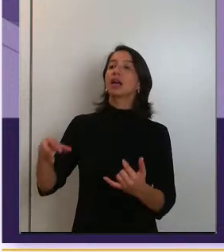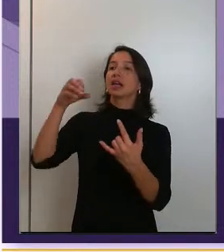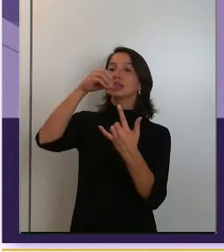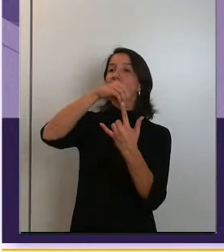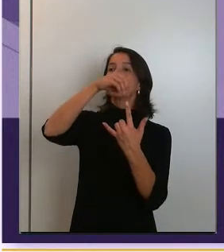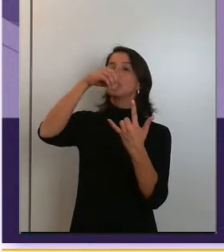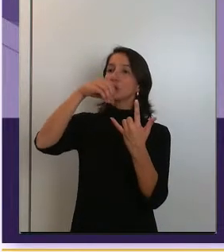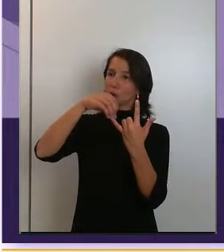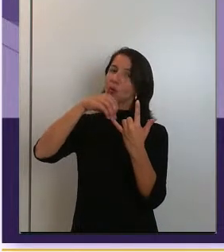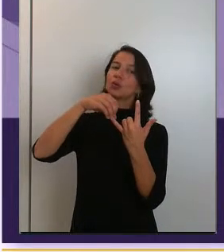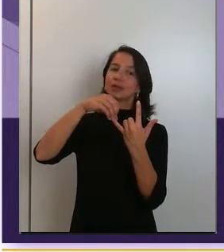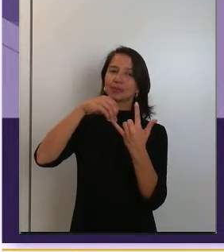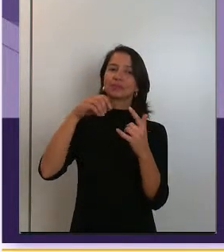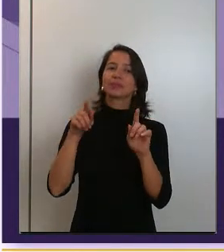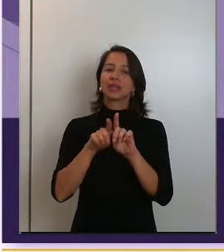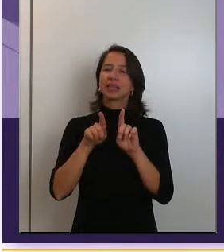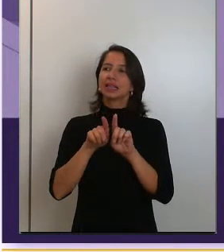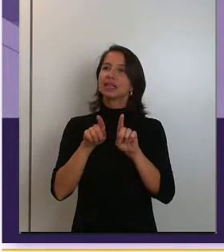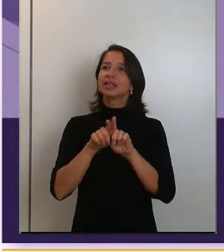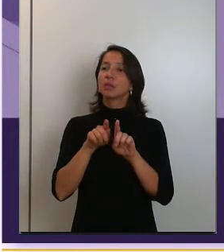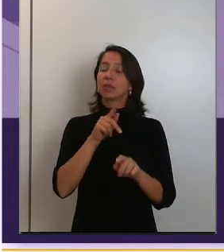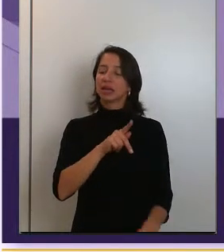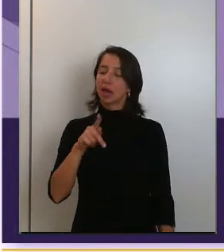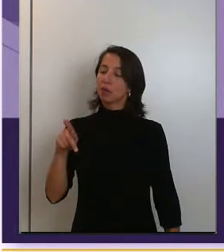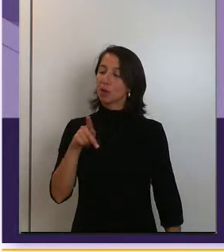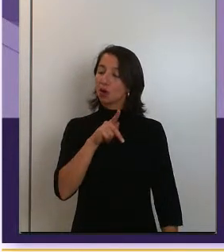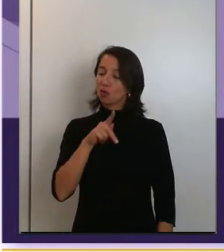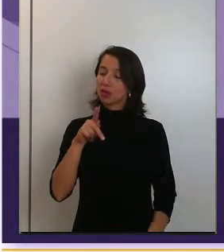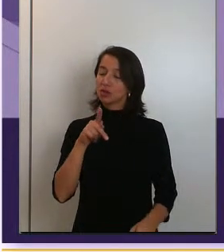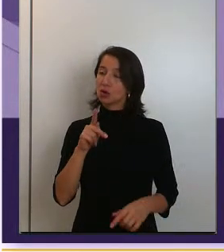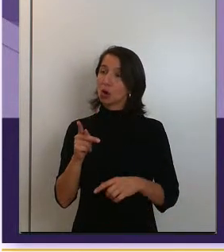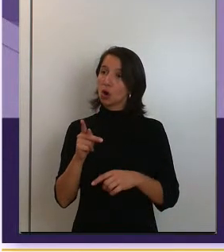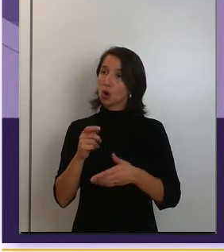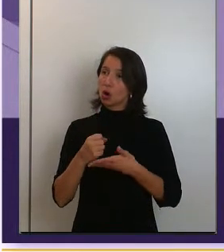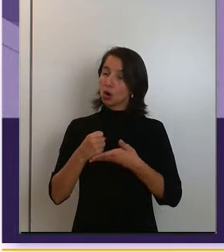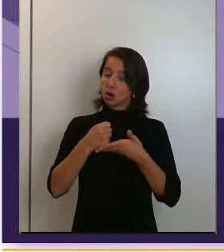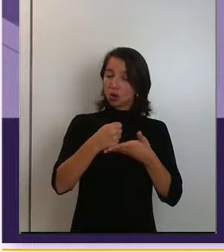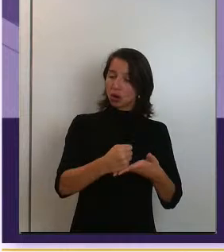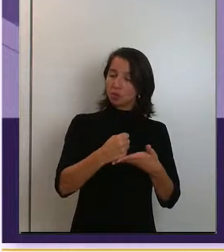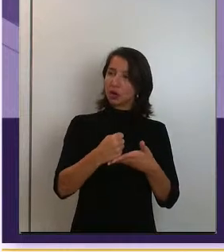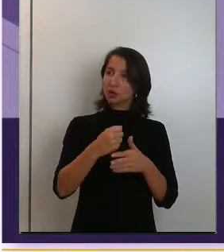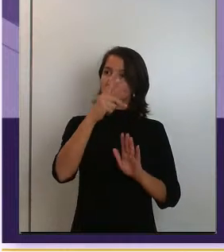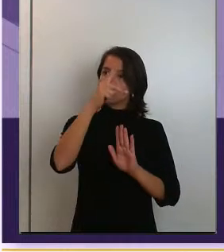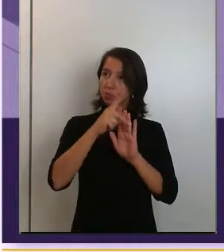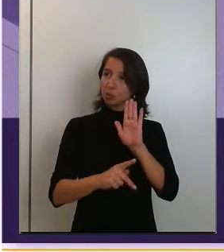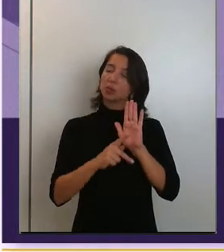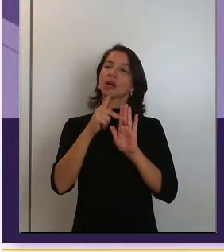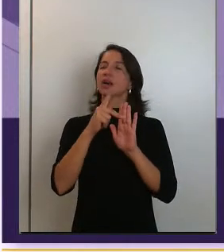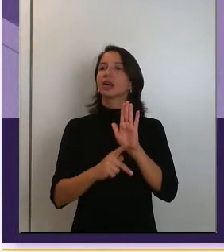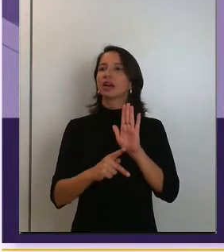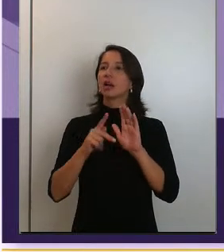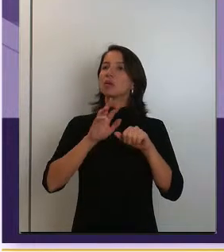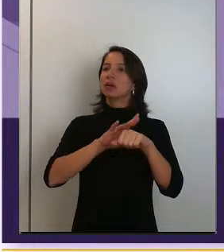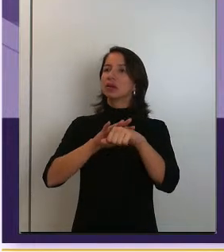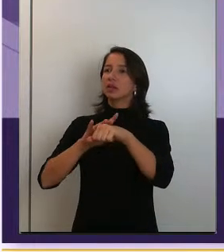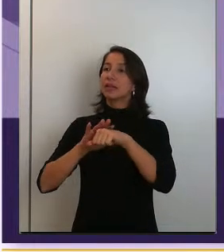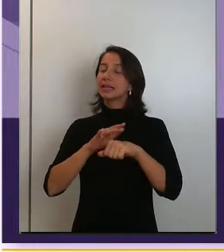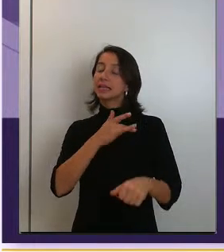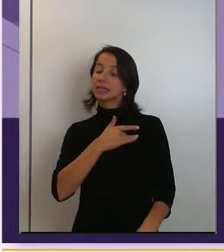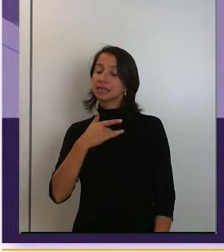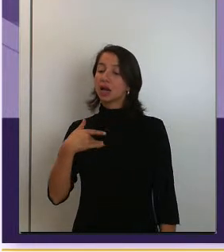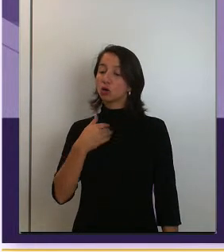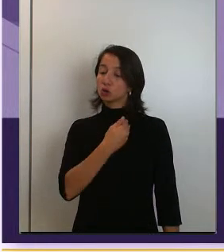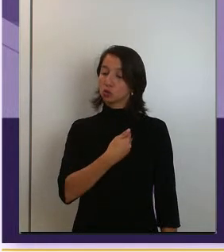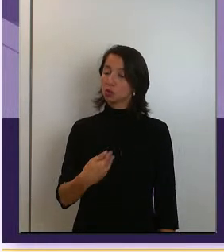Fiocruz. Professor colaborador do Programa de Epidemiologia em Saúde Pública da Escola Nacional de Saúde Pública